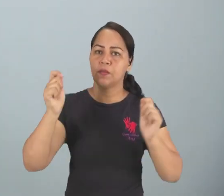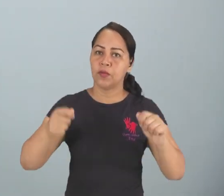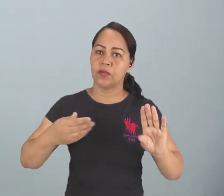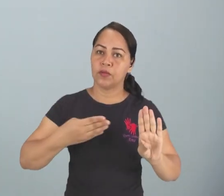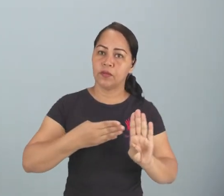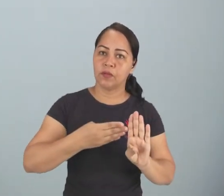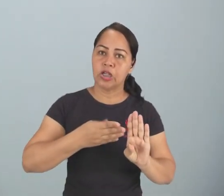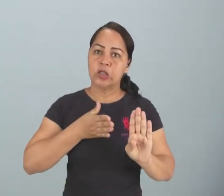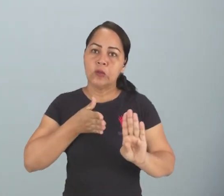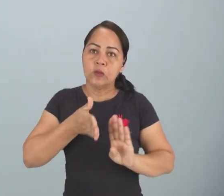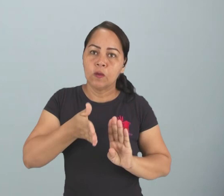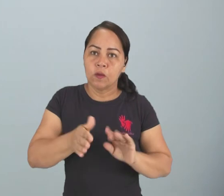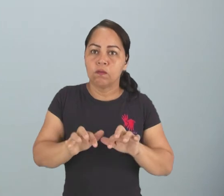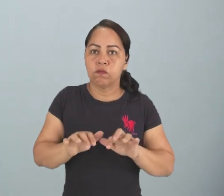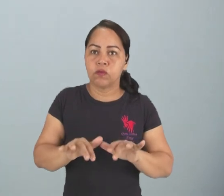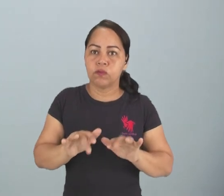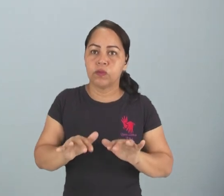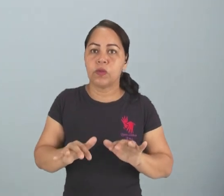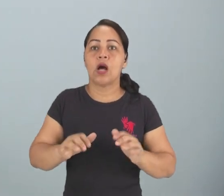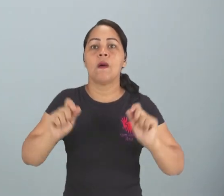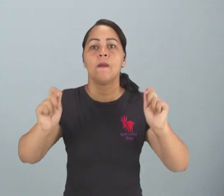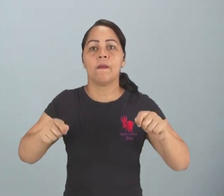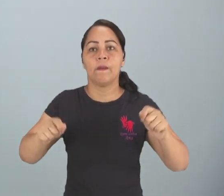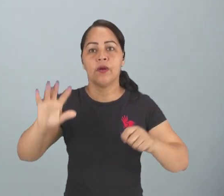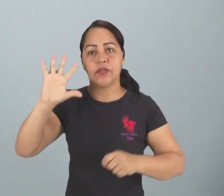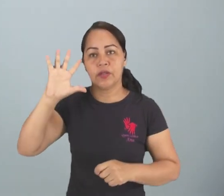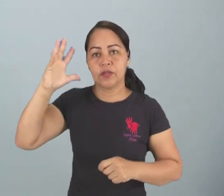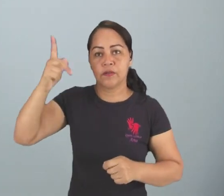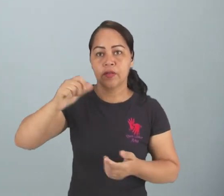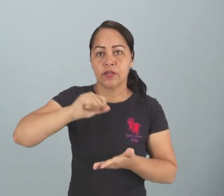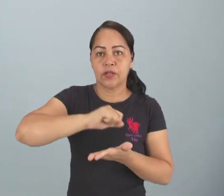né, assista novamente essa aula, resolva